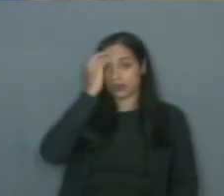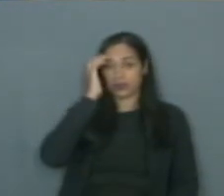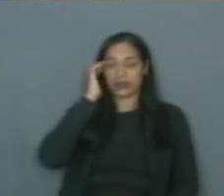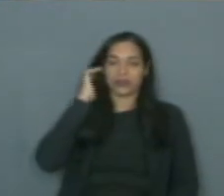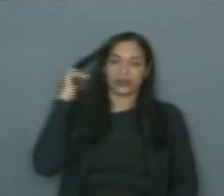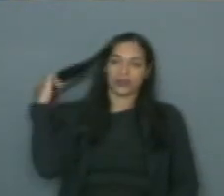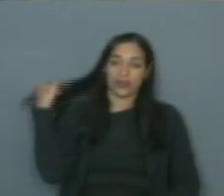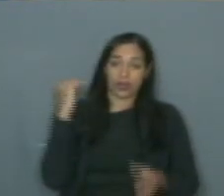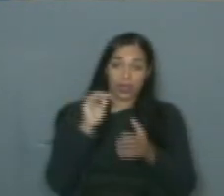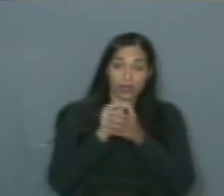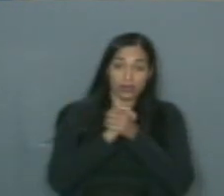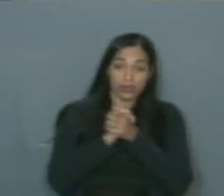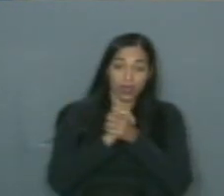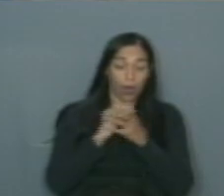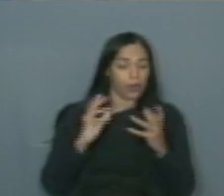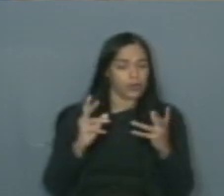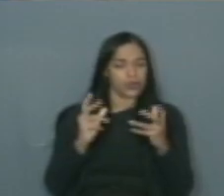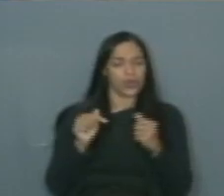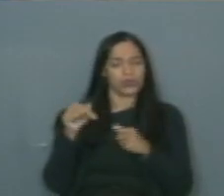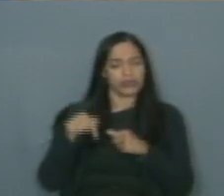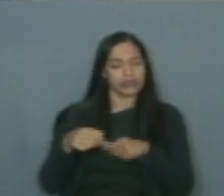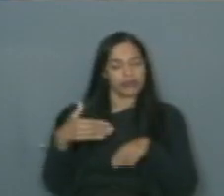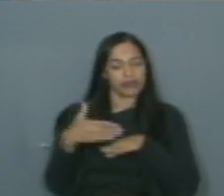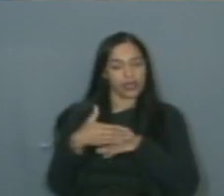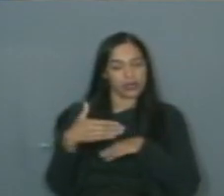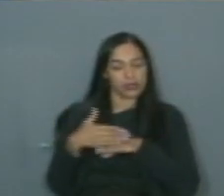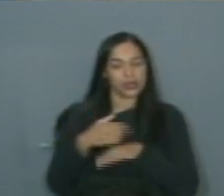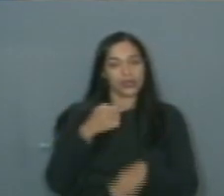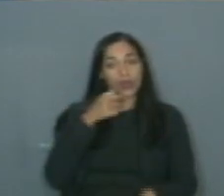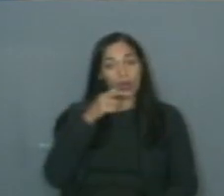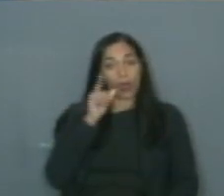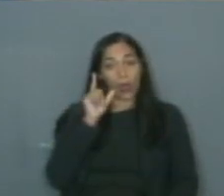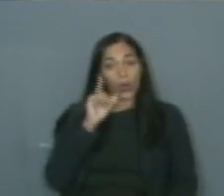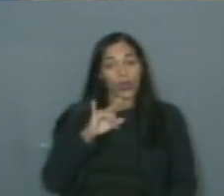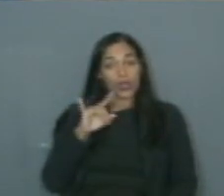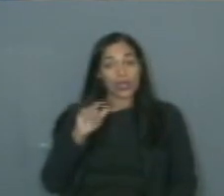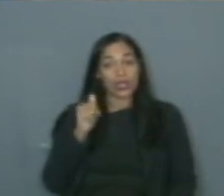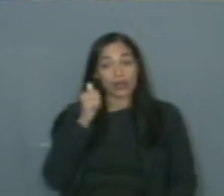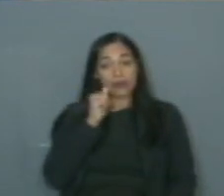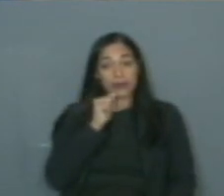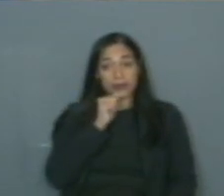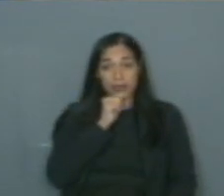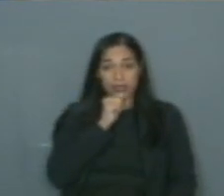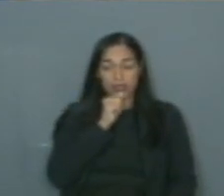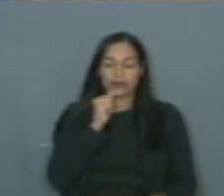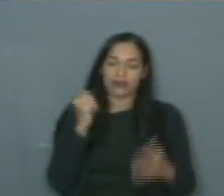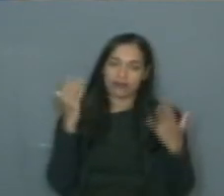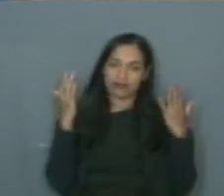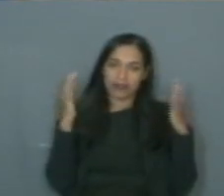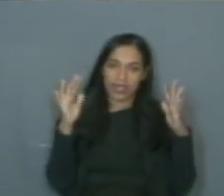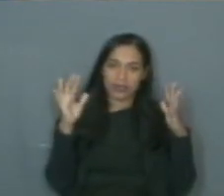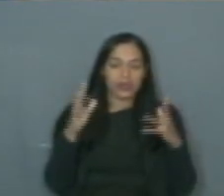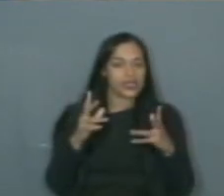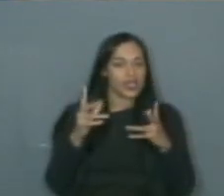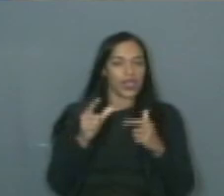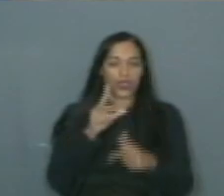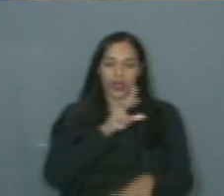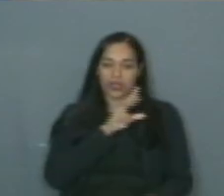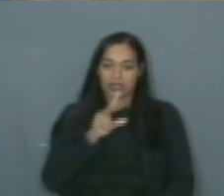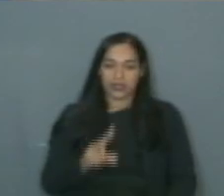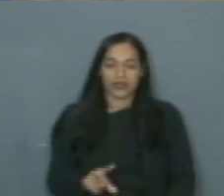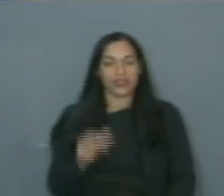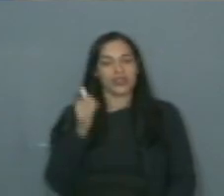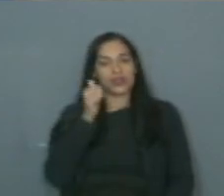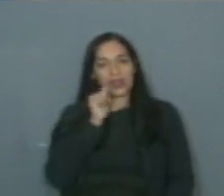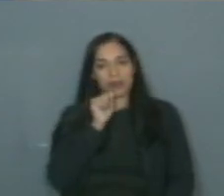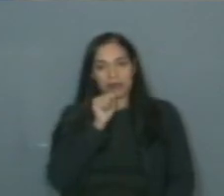Saudo a todos presentes. Ontem foi Dia das Mães e parabenizar todas as vereadoras